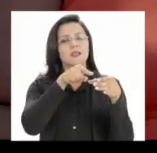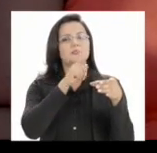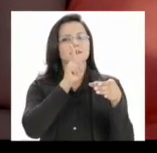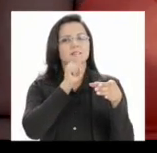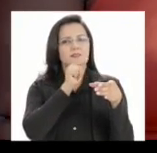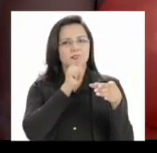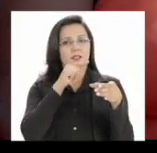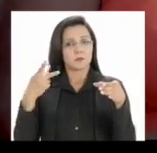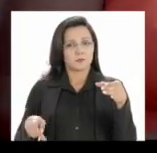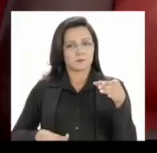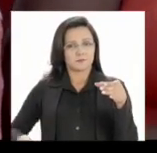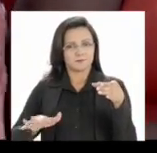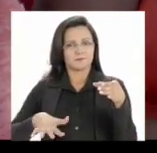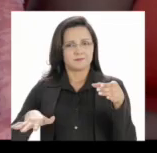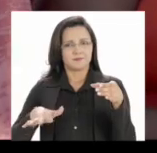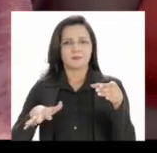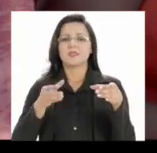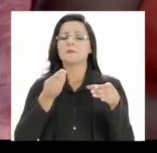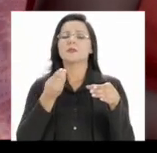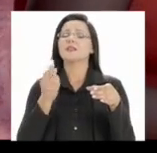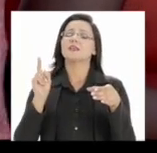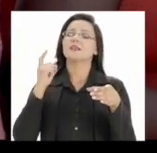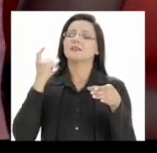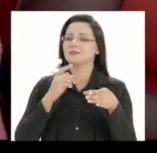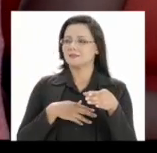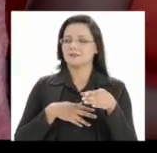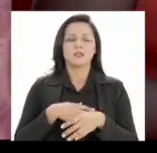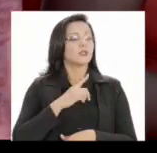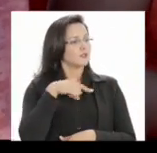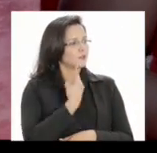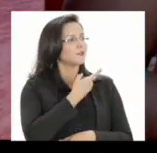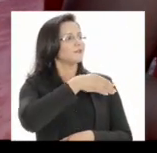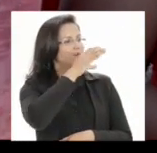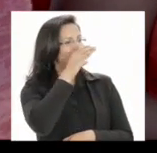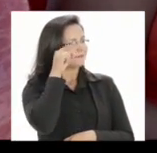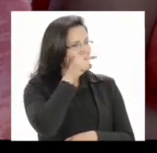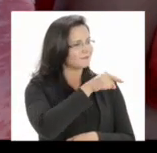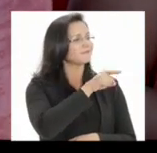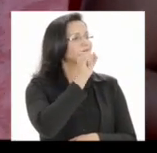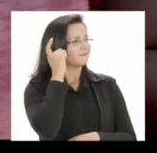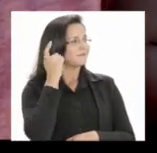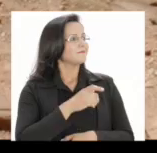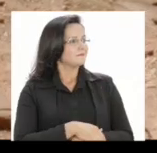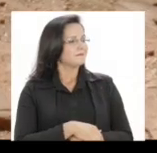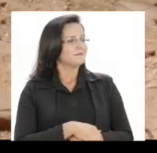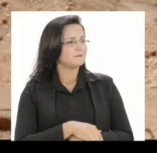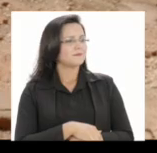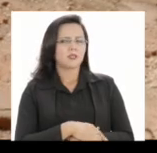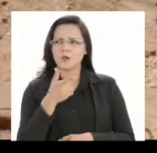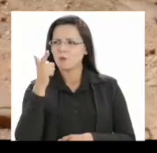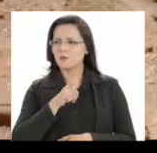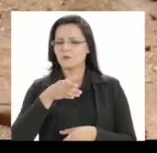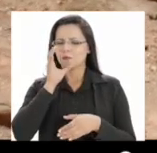água do açude do Eugênio, ela servia para quê? Para nós beber. Nós bebia daí.